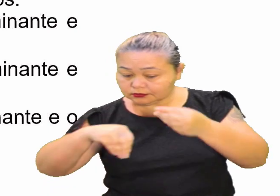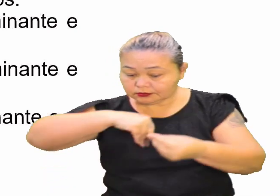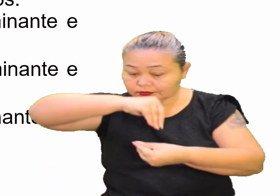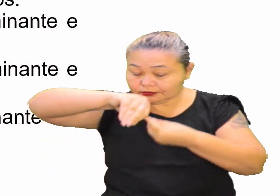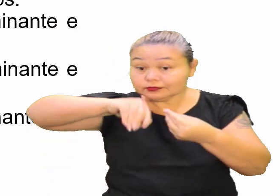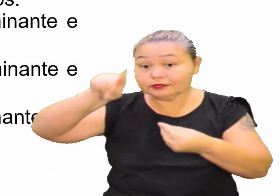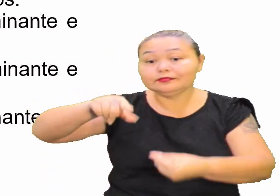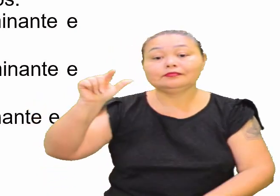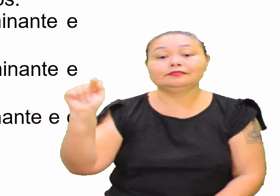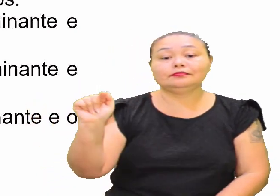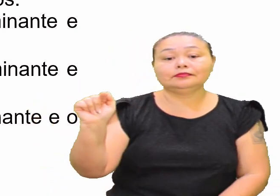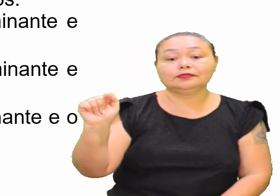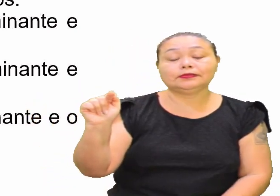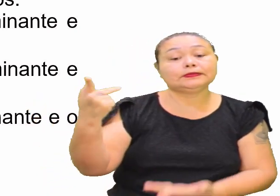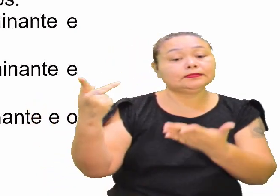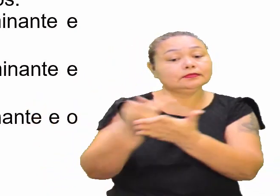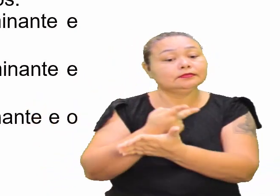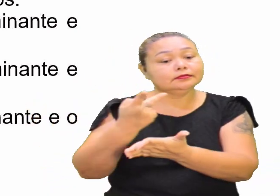apaga.